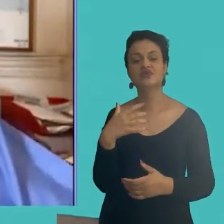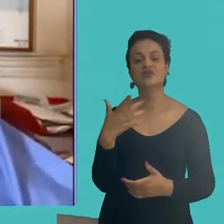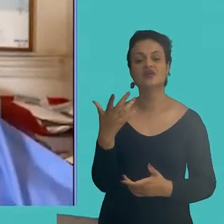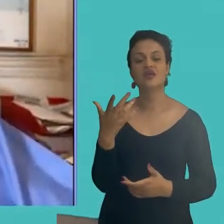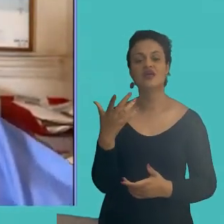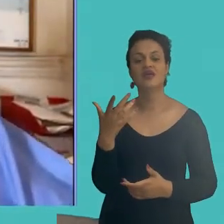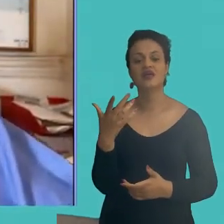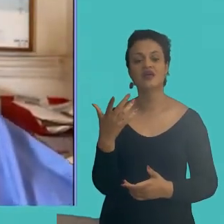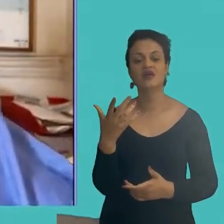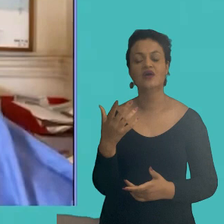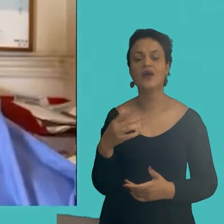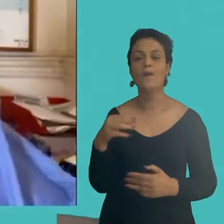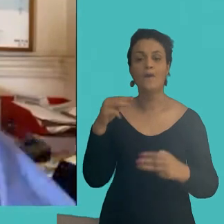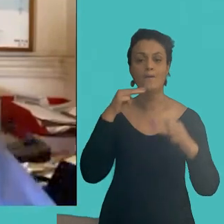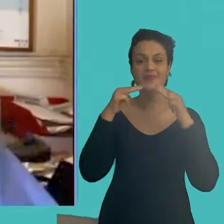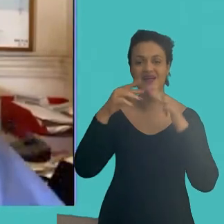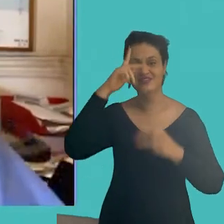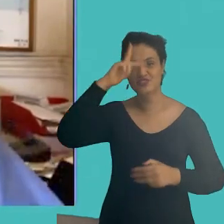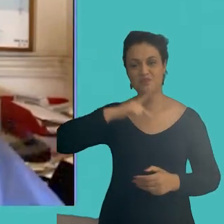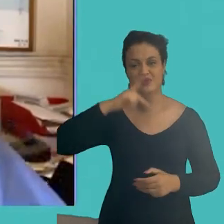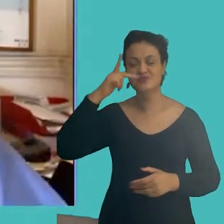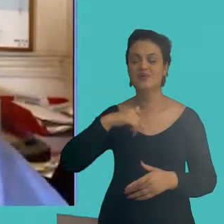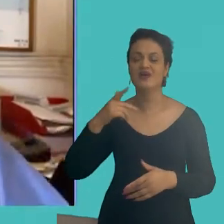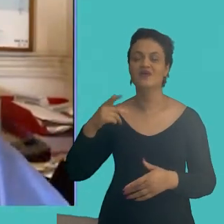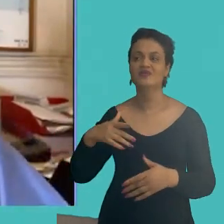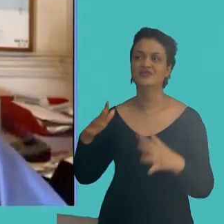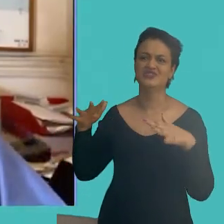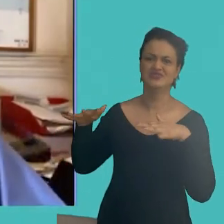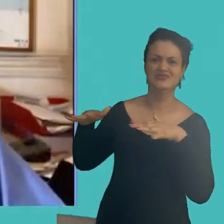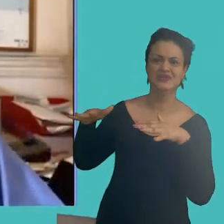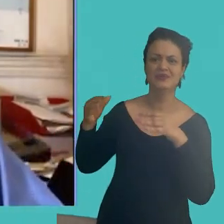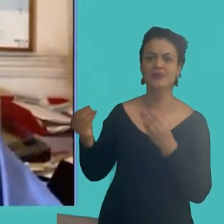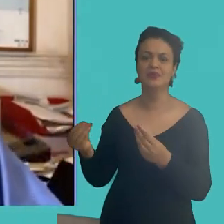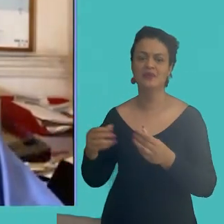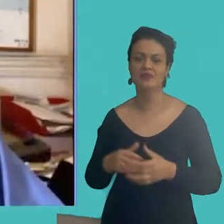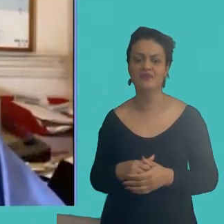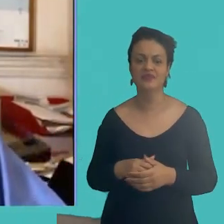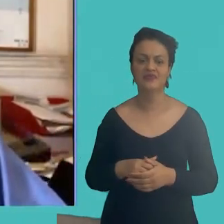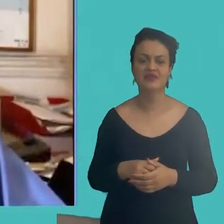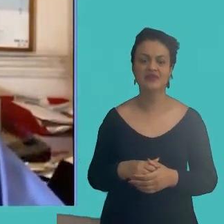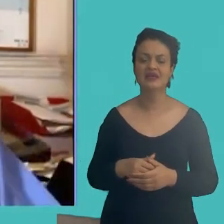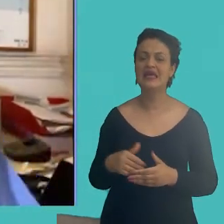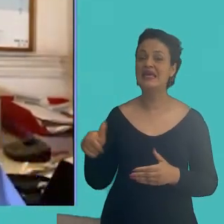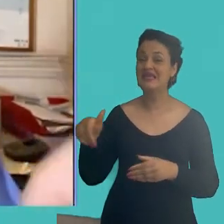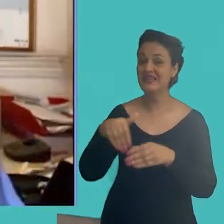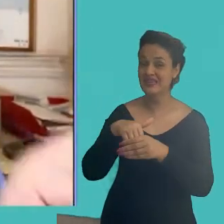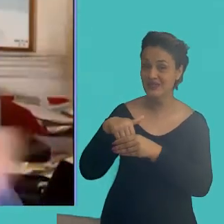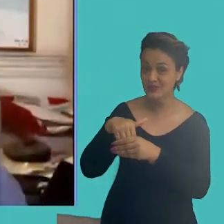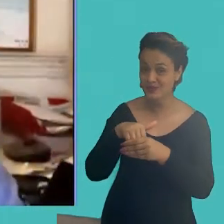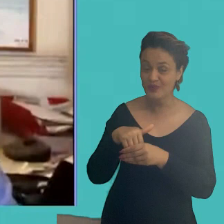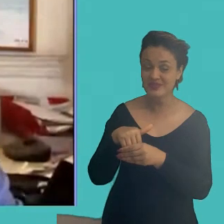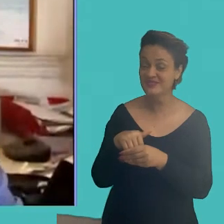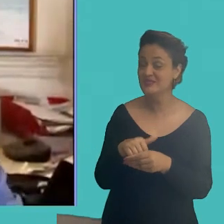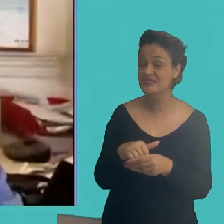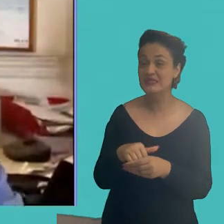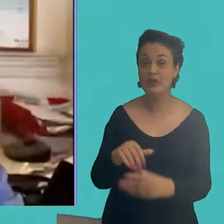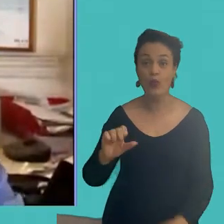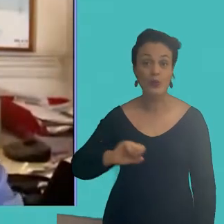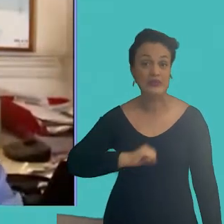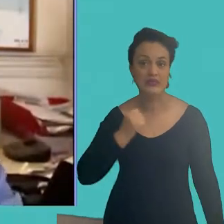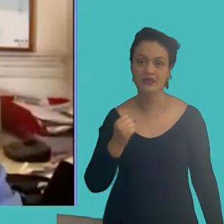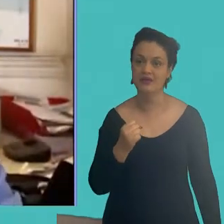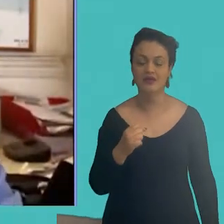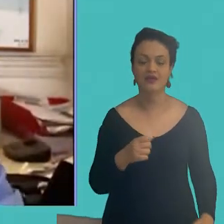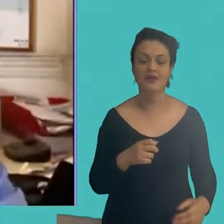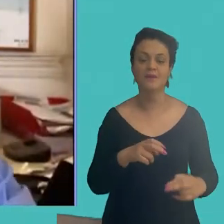marketing pessoal dele, pelo fato de que eleitores detestam, e isso explica o sucesso do outro lado